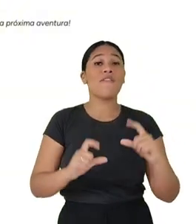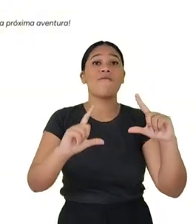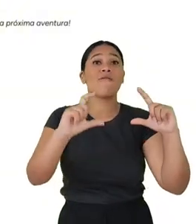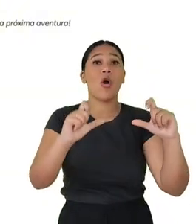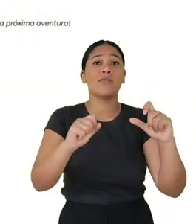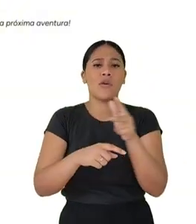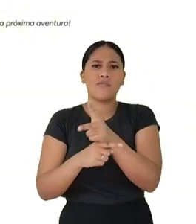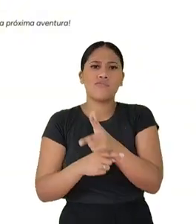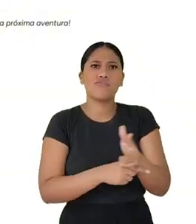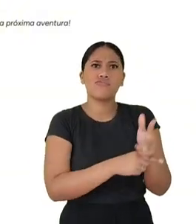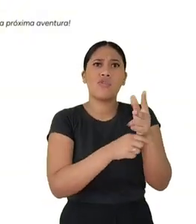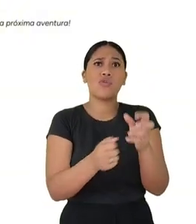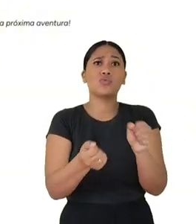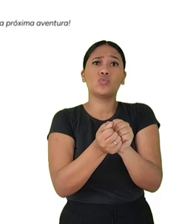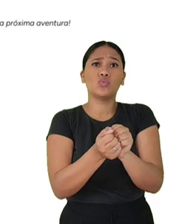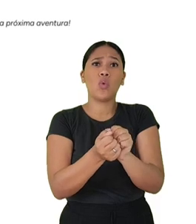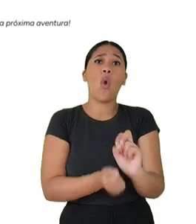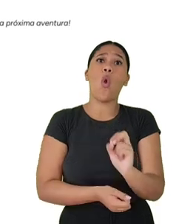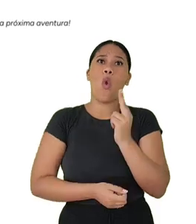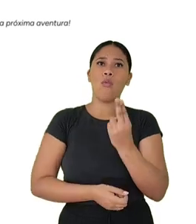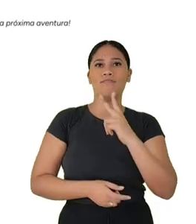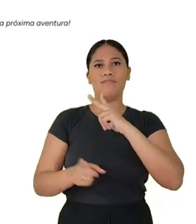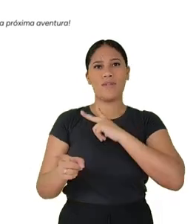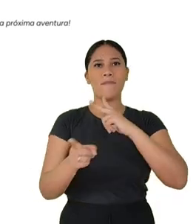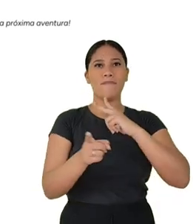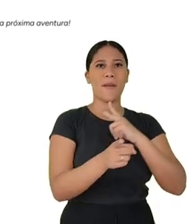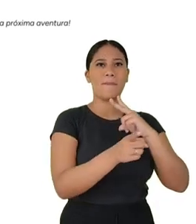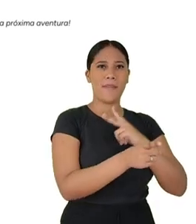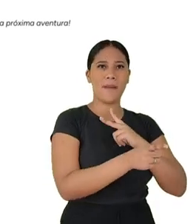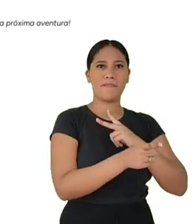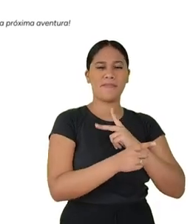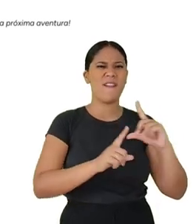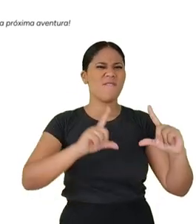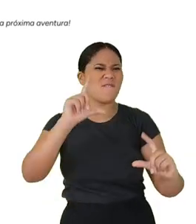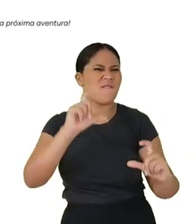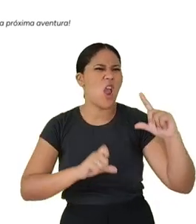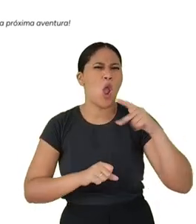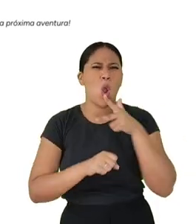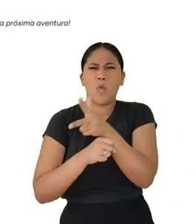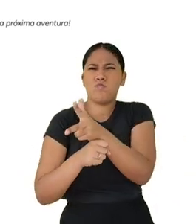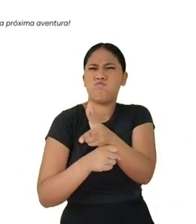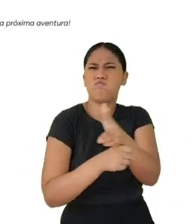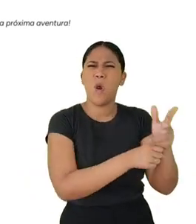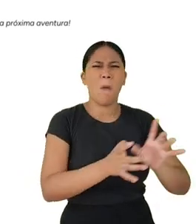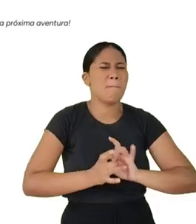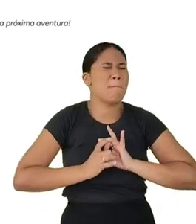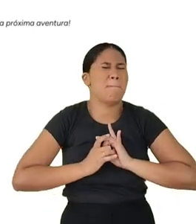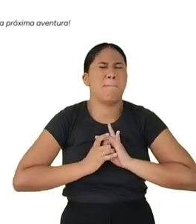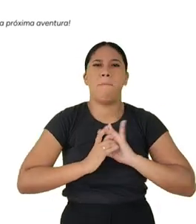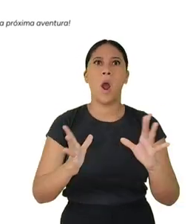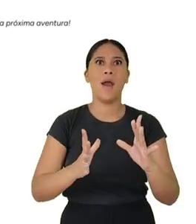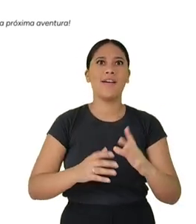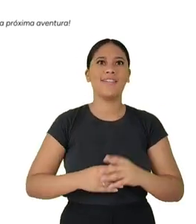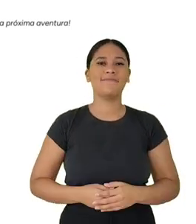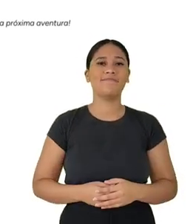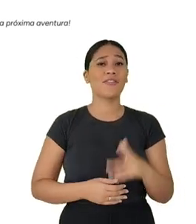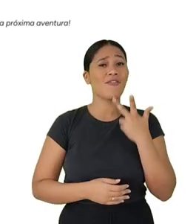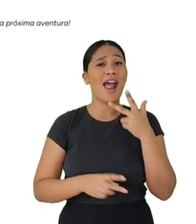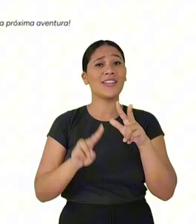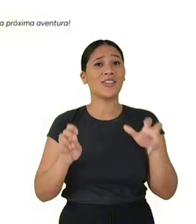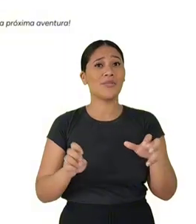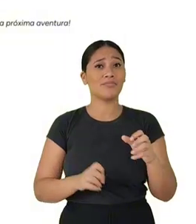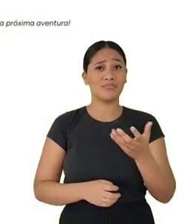Posicione os projetos em um lugar bem bacana. Você pode tirar fotos ou gravar todos eles juntos